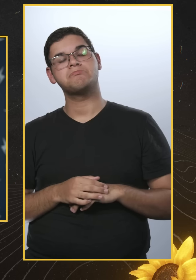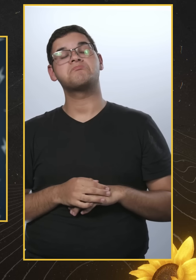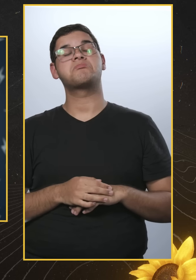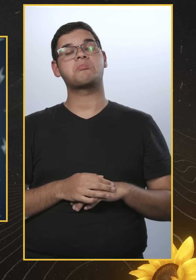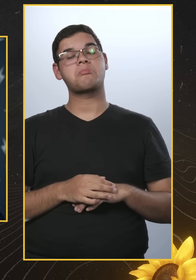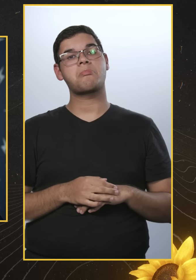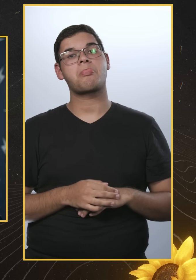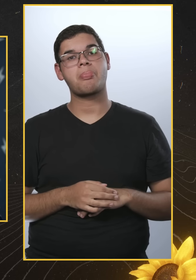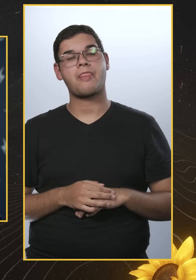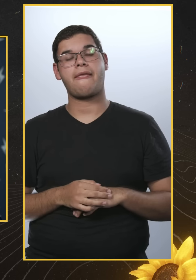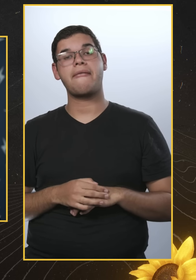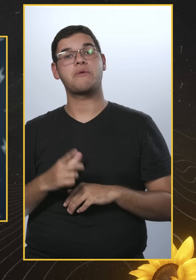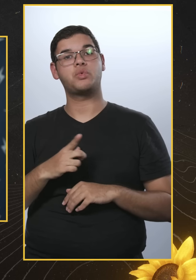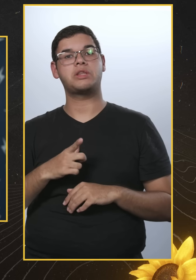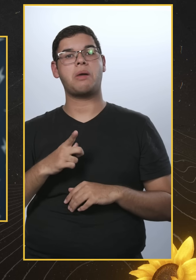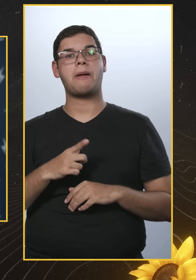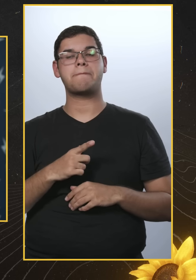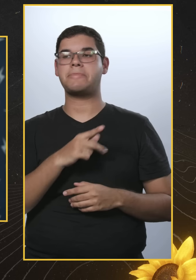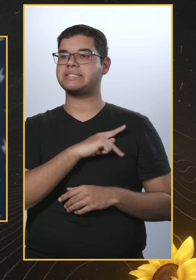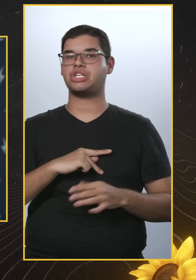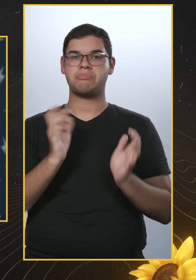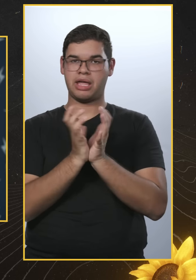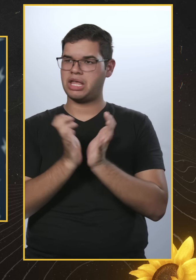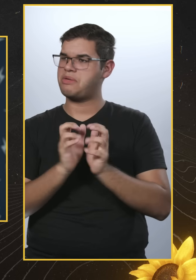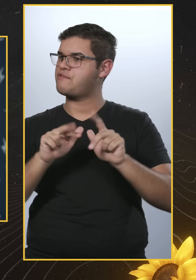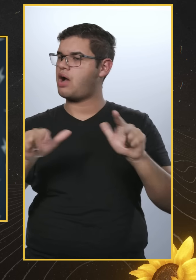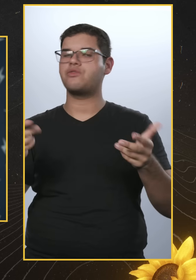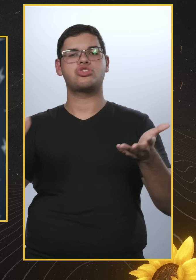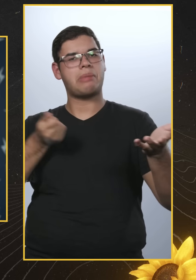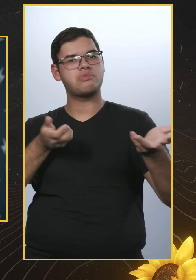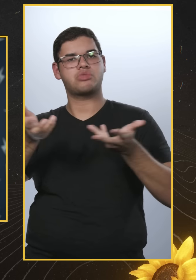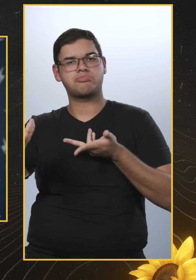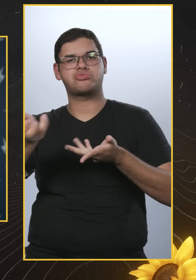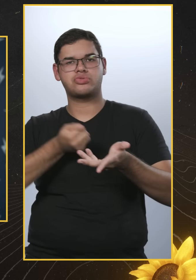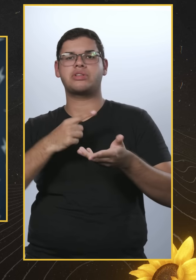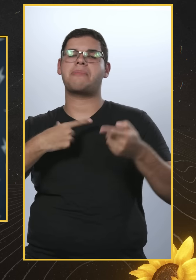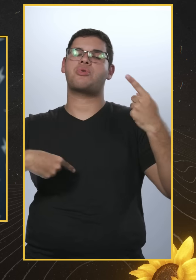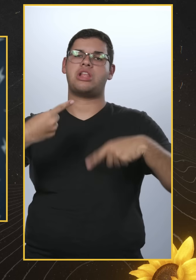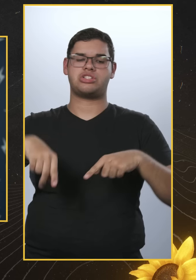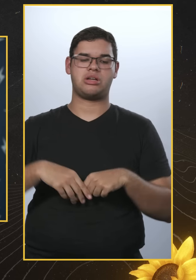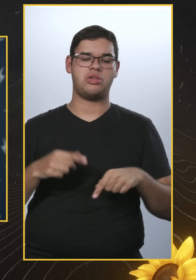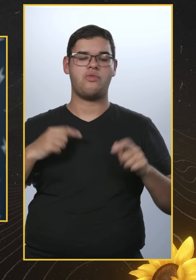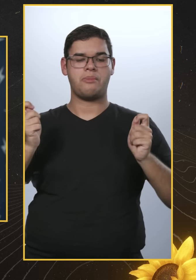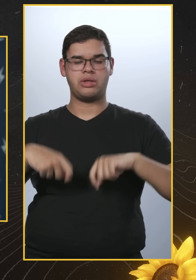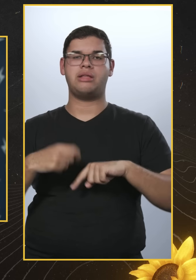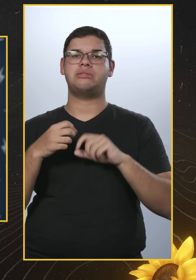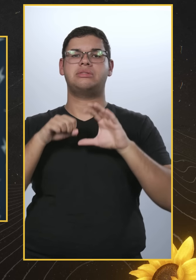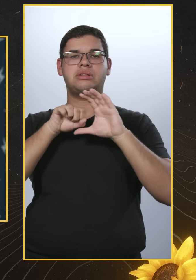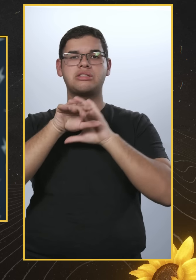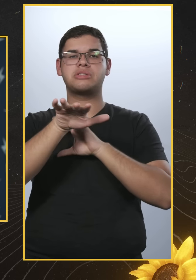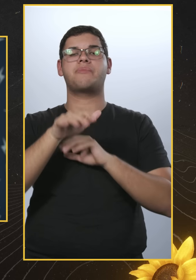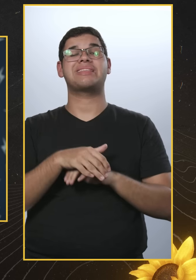que vai ser participativo a galera vai est Dentro os vários partidos eu vou convidar só vai ter uma diferença vai ter uma imersão política Inclusive eu vou transmitir para todo mundo assistir